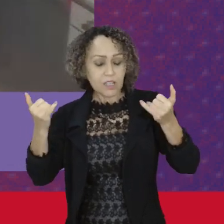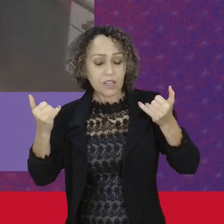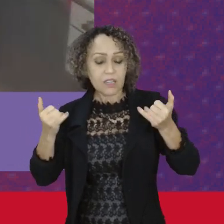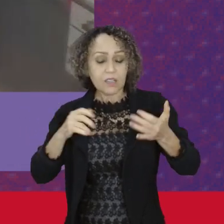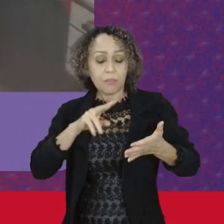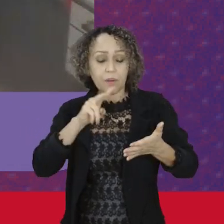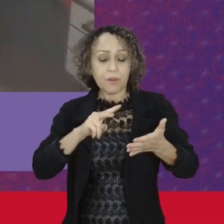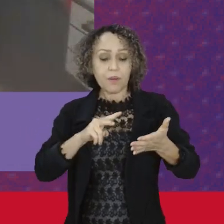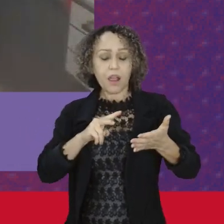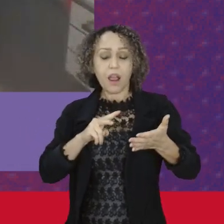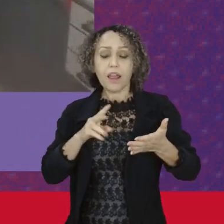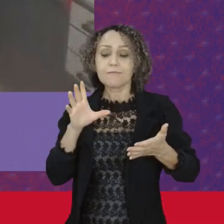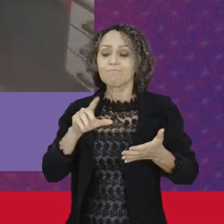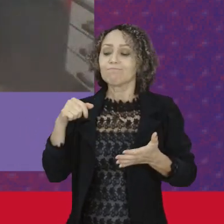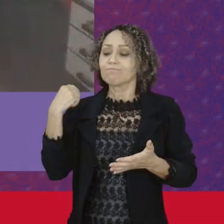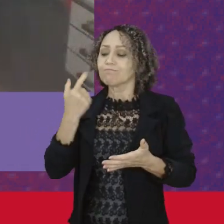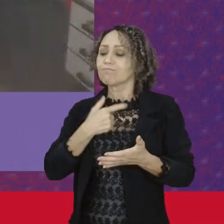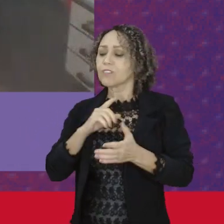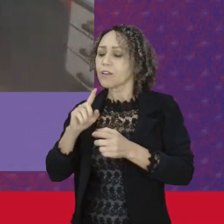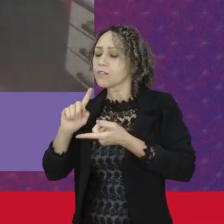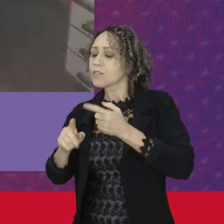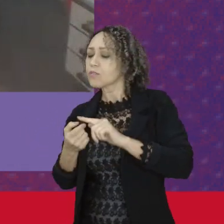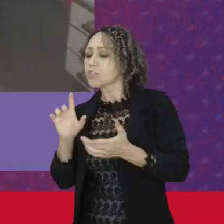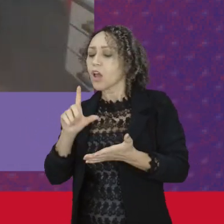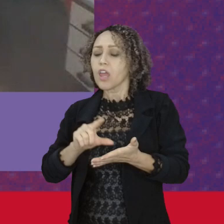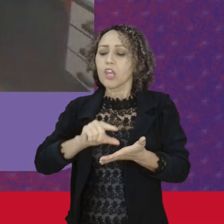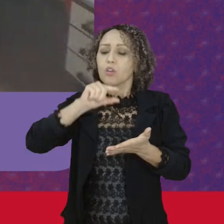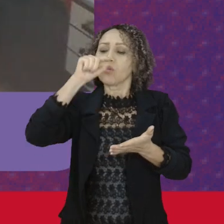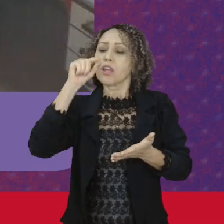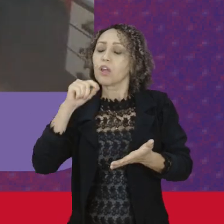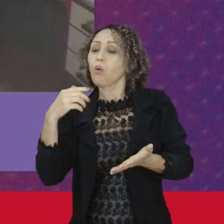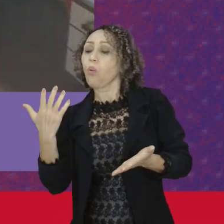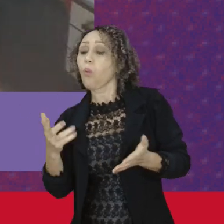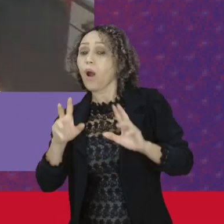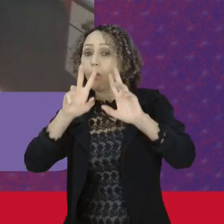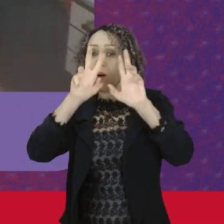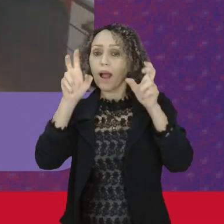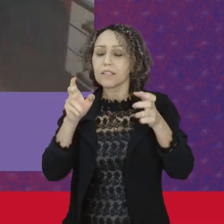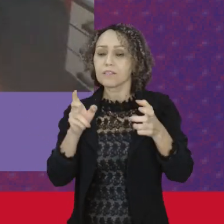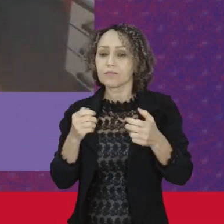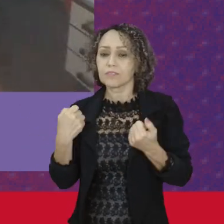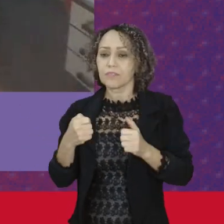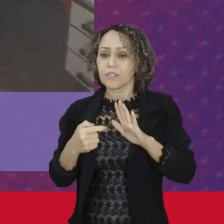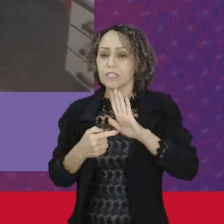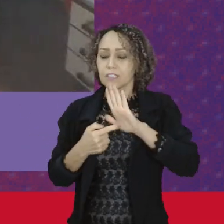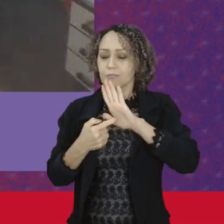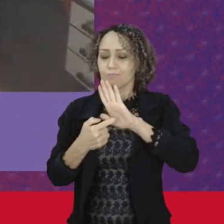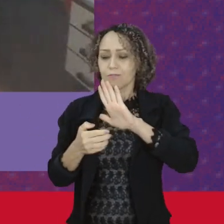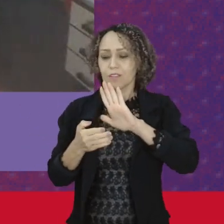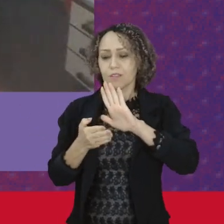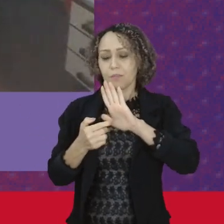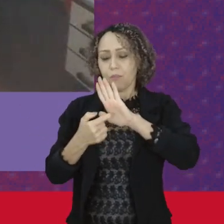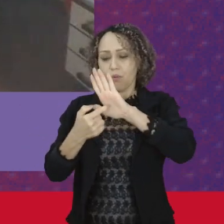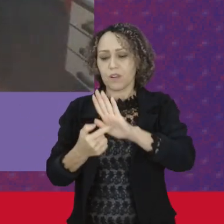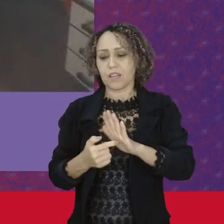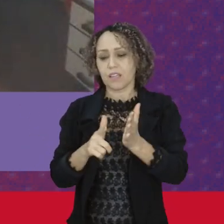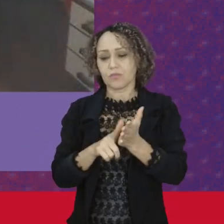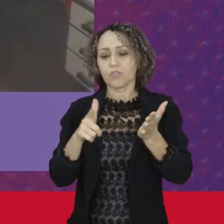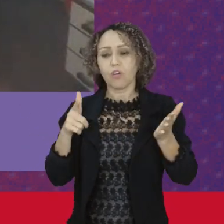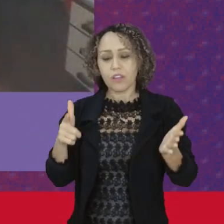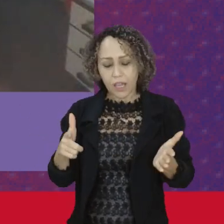aparecer no próximo jornal, né? Tem uma que é sobre a Gersina, que foi uma líder lá da Vila Remo,